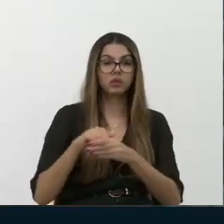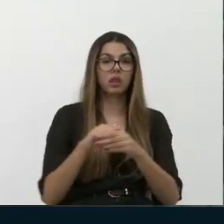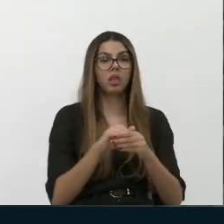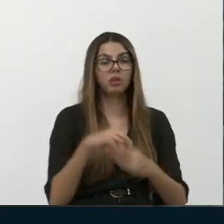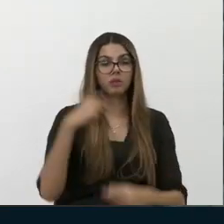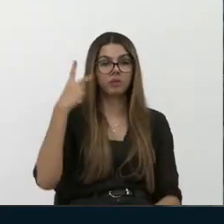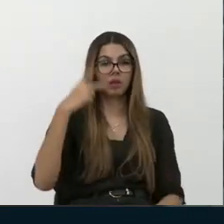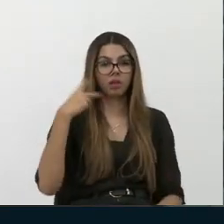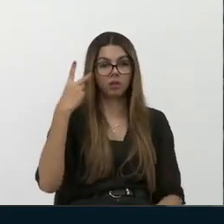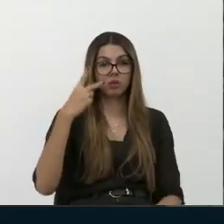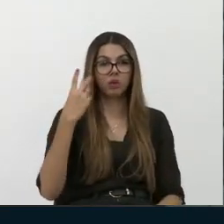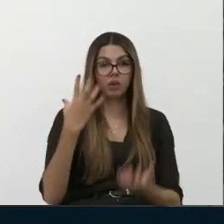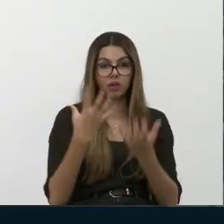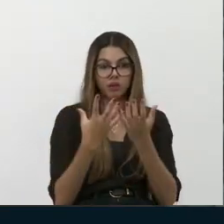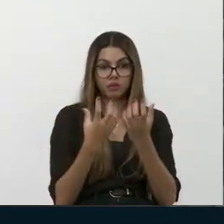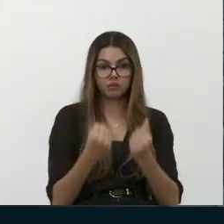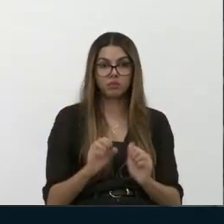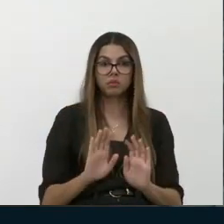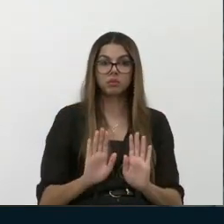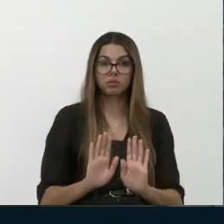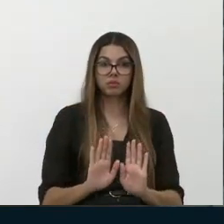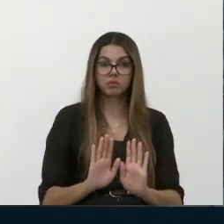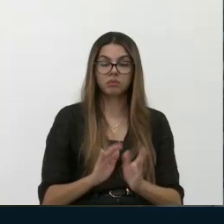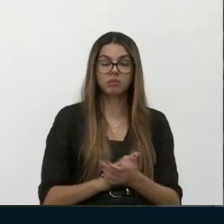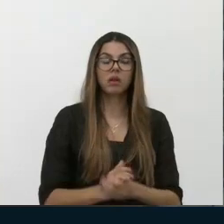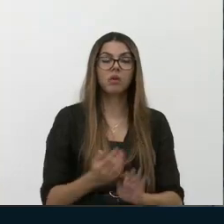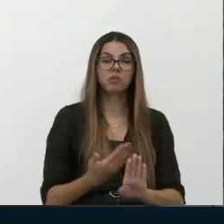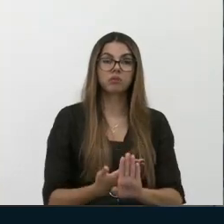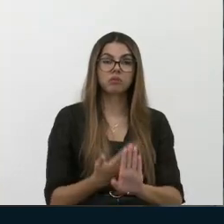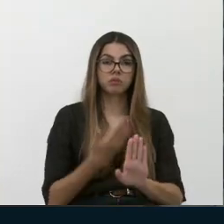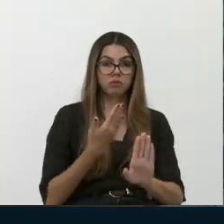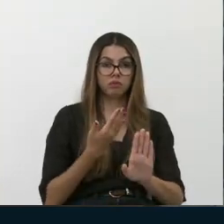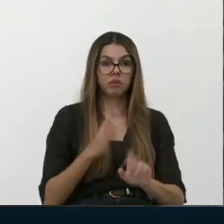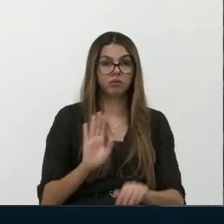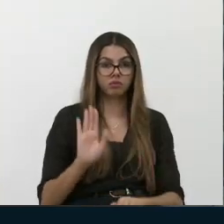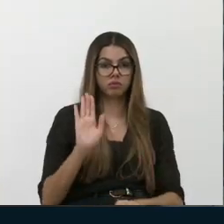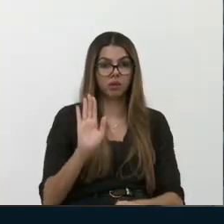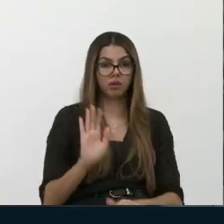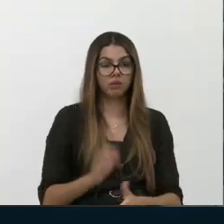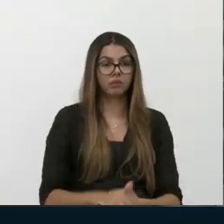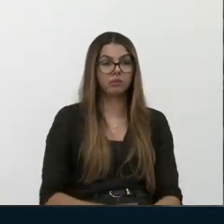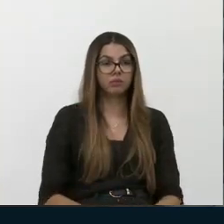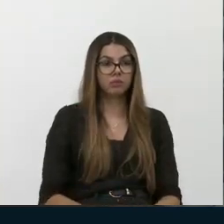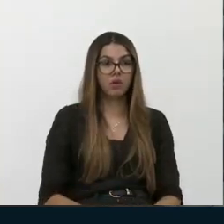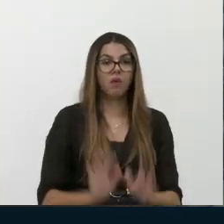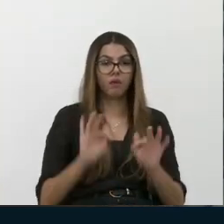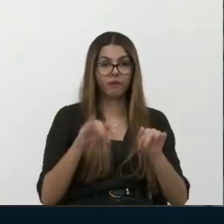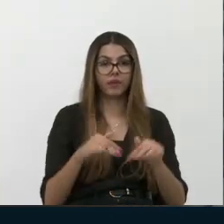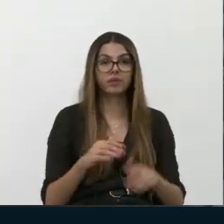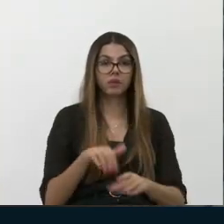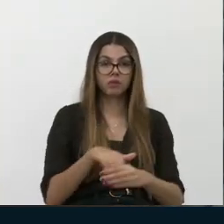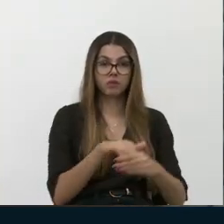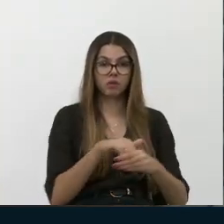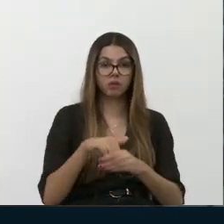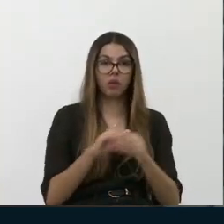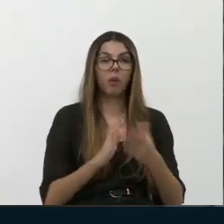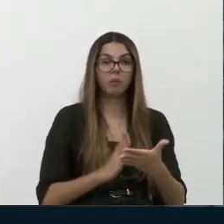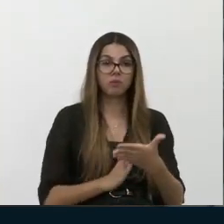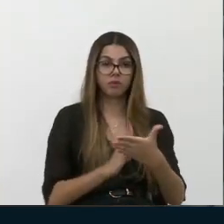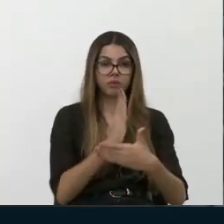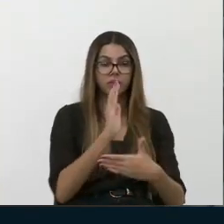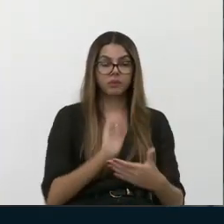vereadores favoráveis permaneçam como estão e os contrários se manifestem. Encerrada a votação,